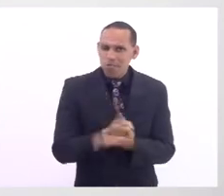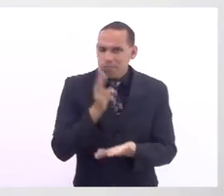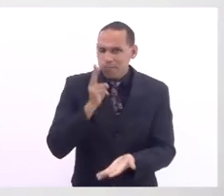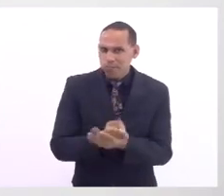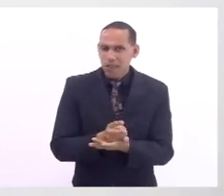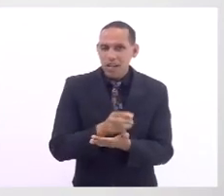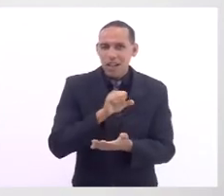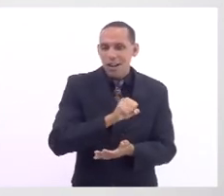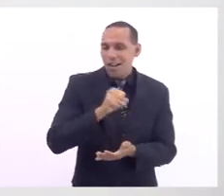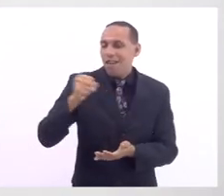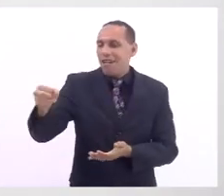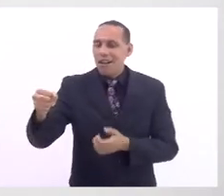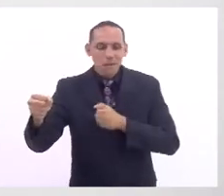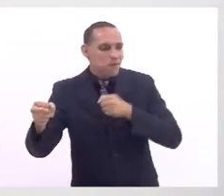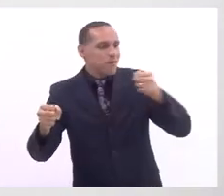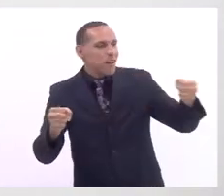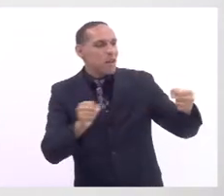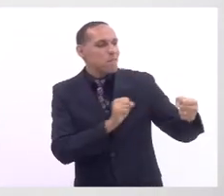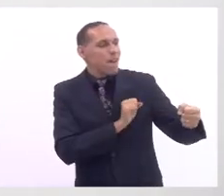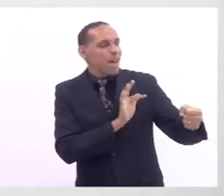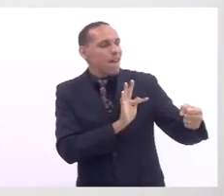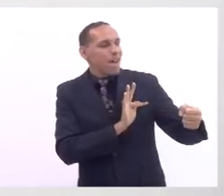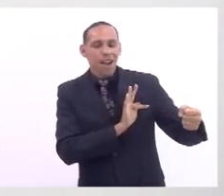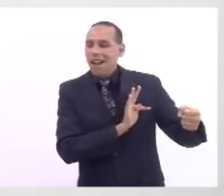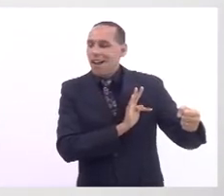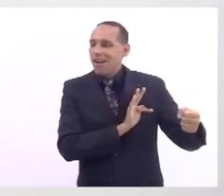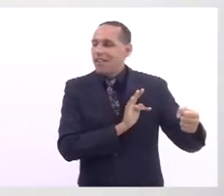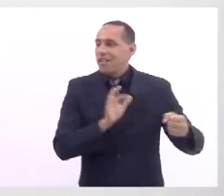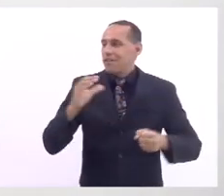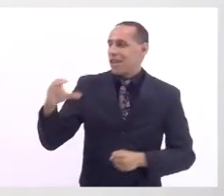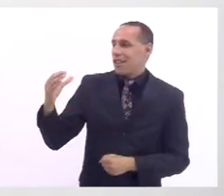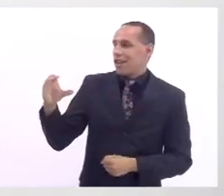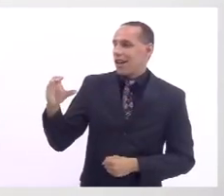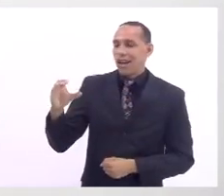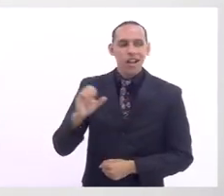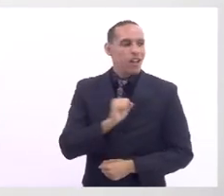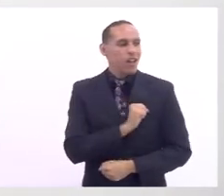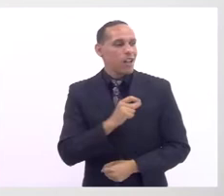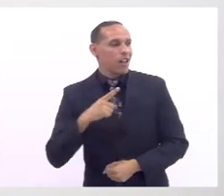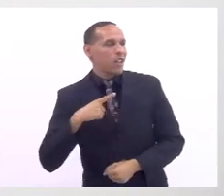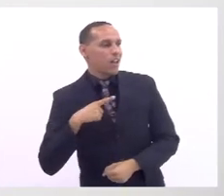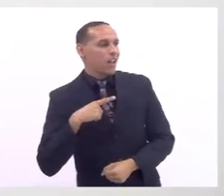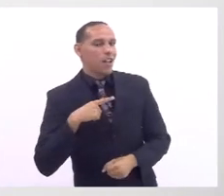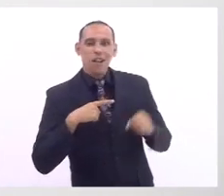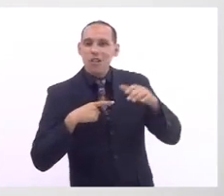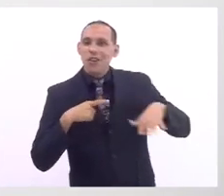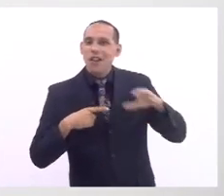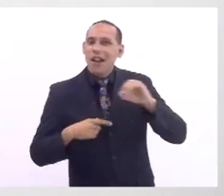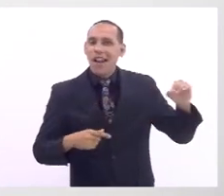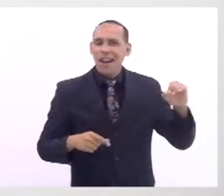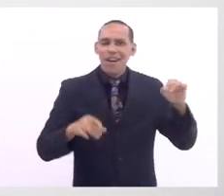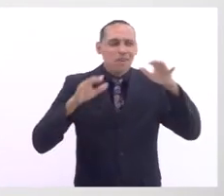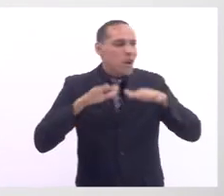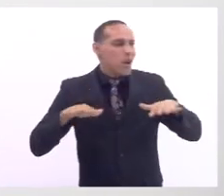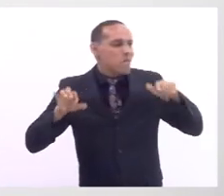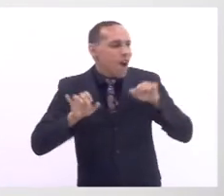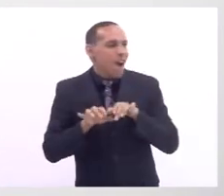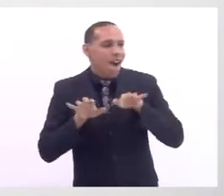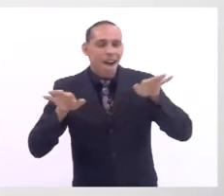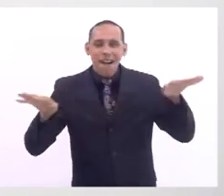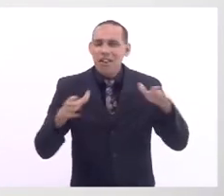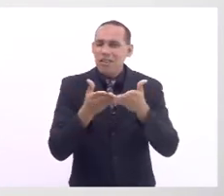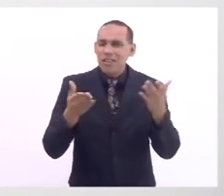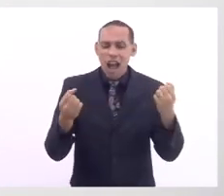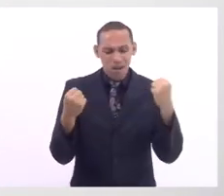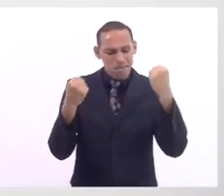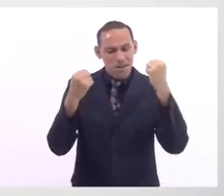cidade elevando para Baixada levamos para Niterói e São Gonçalo para zona oeste e que vocês continue né fortalecendo